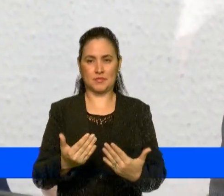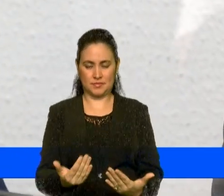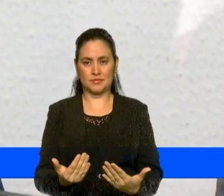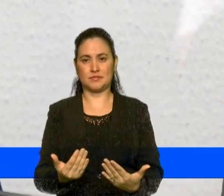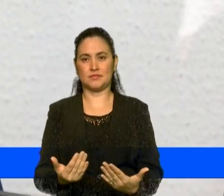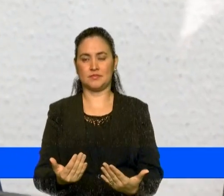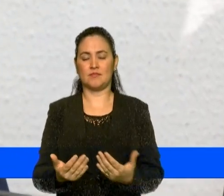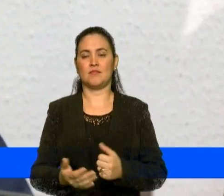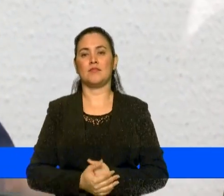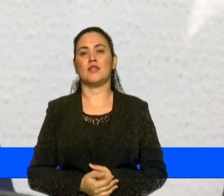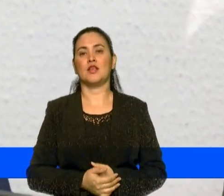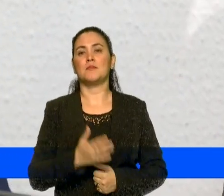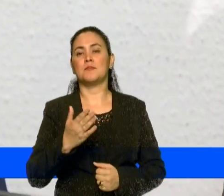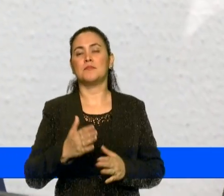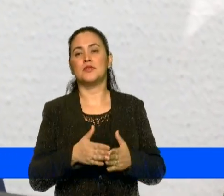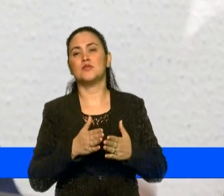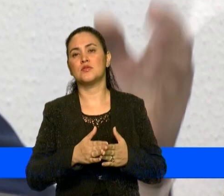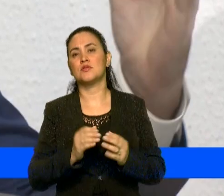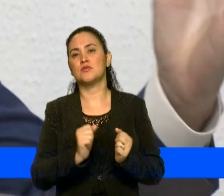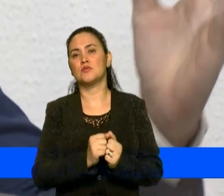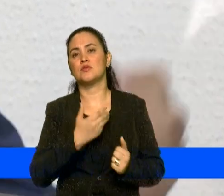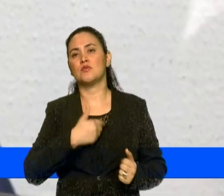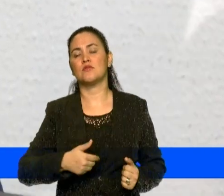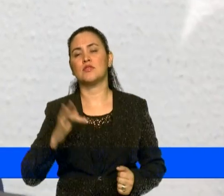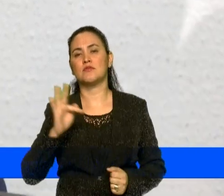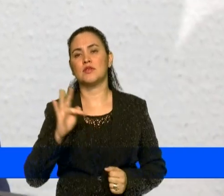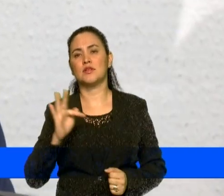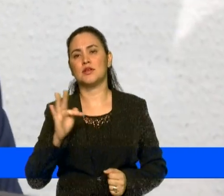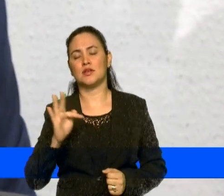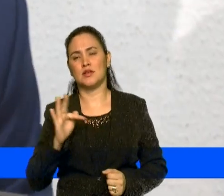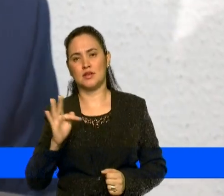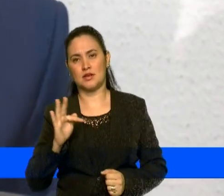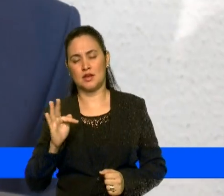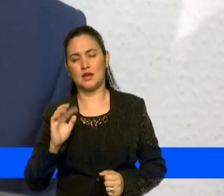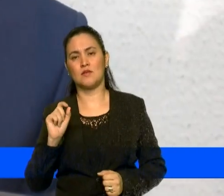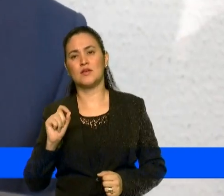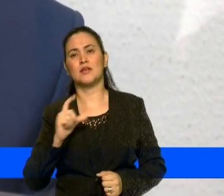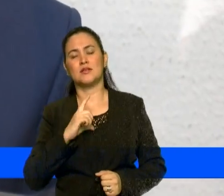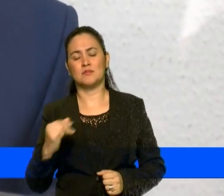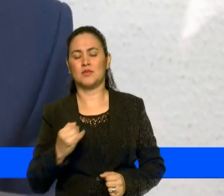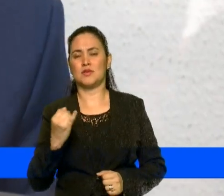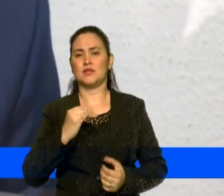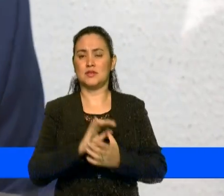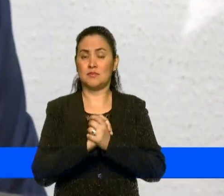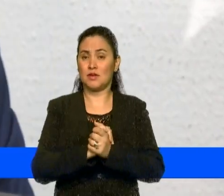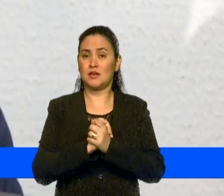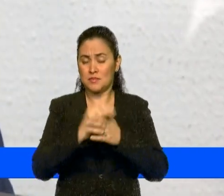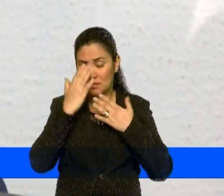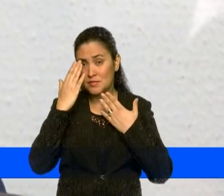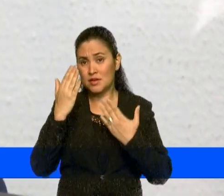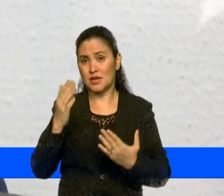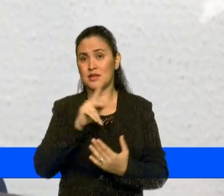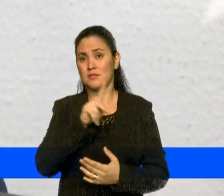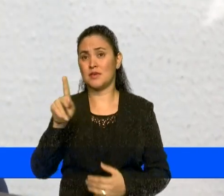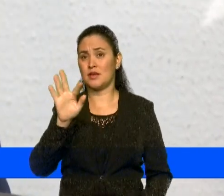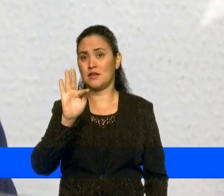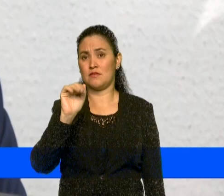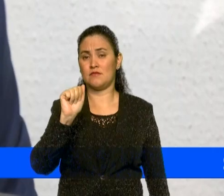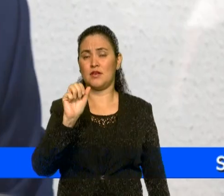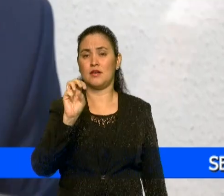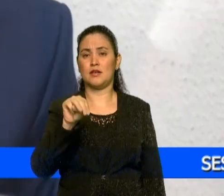junto ao Governo Federal, a importância que nós temos. Aqui, parabenizar e agradecer a presença do nosso presidente da FAMEN, que eu